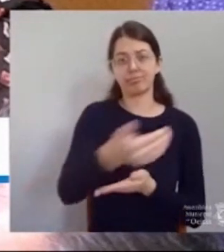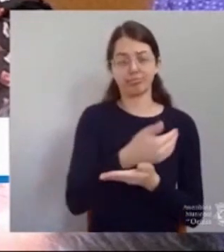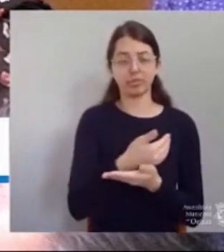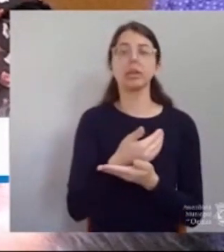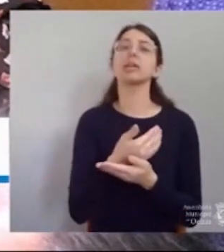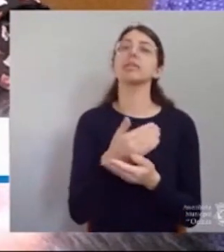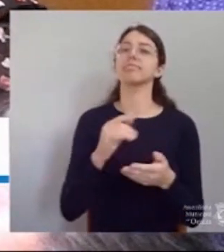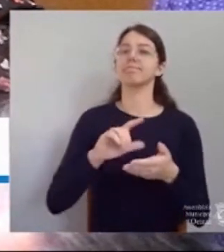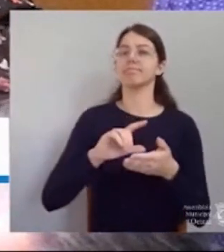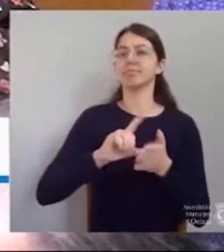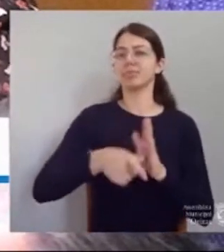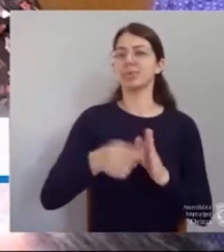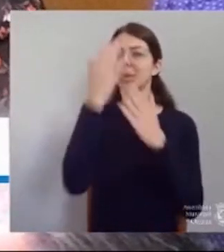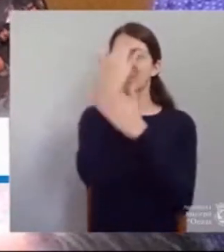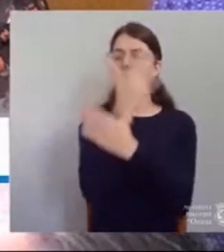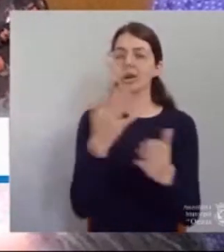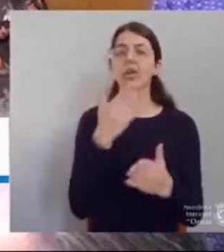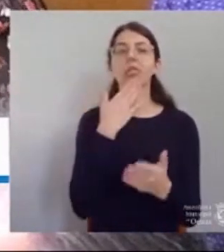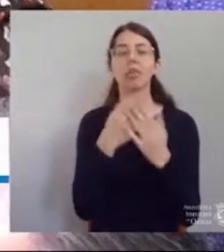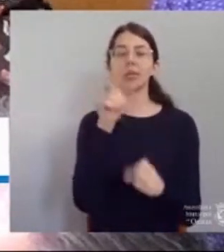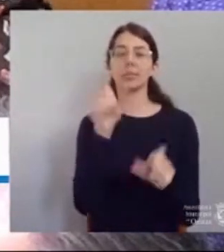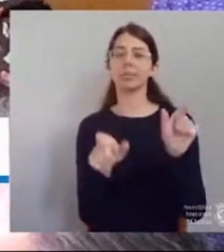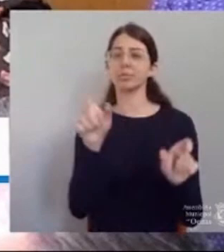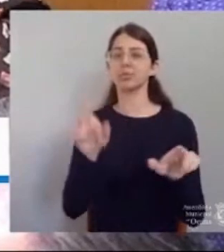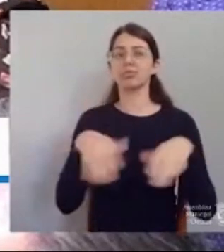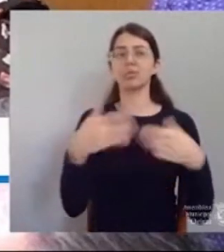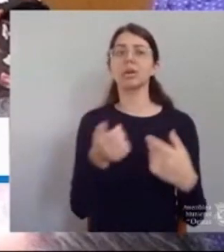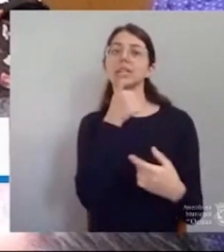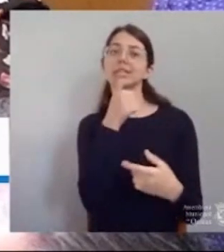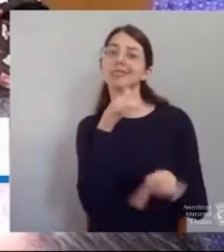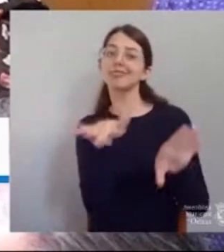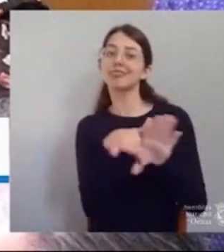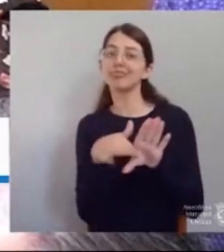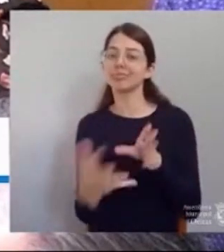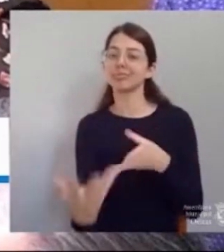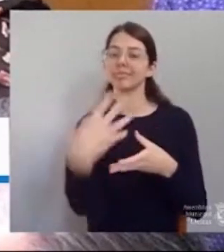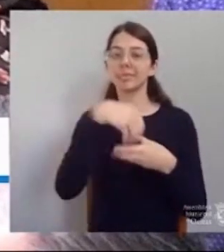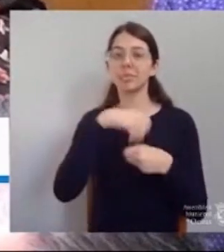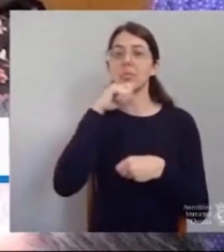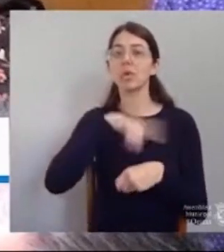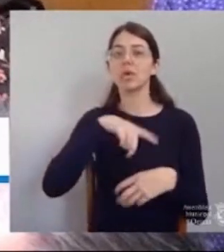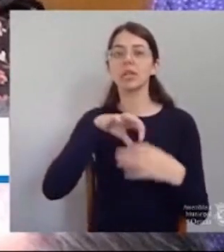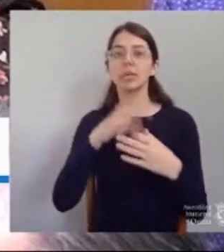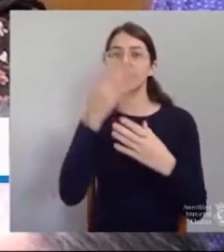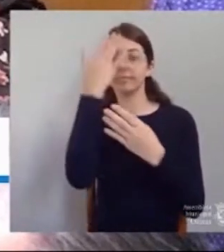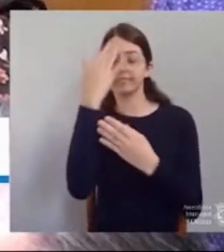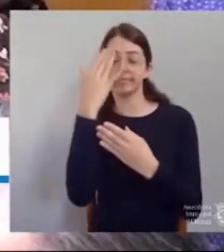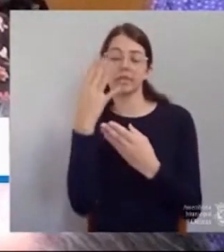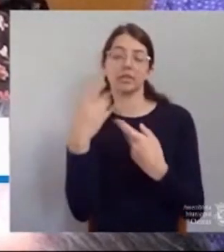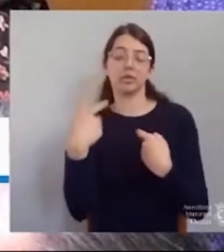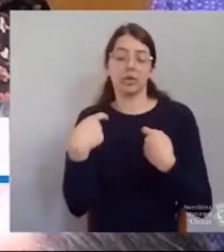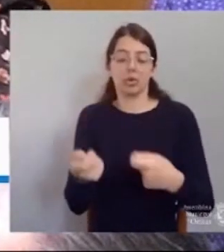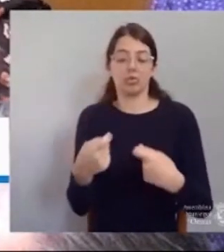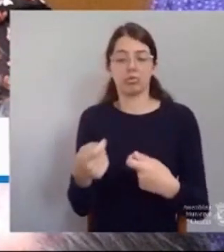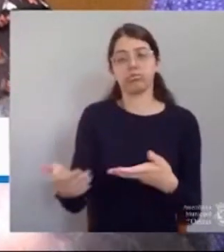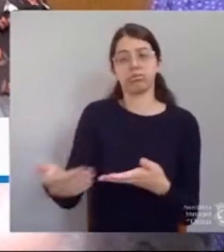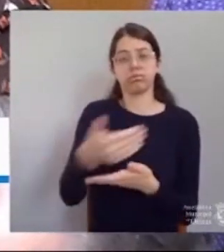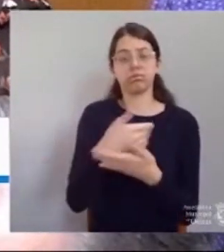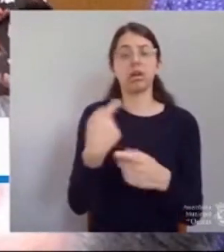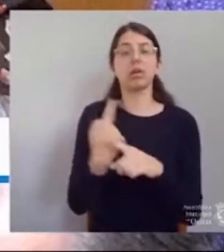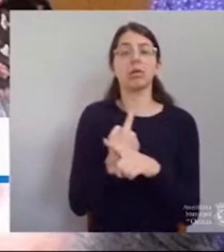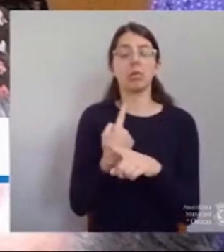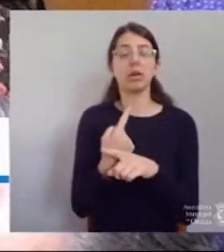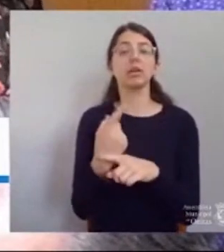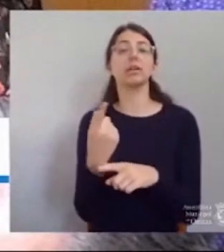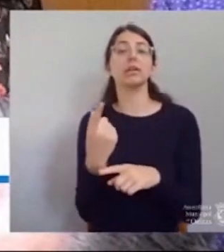que permite ao cidadão participar na decisão sobre a aplicação de uma parte dos recursos públicos. No caso